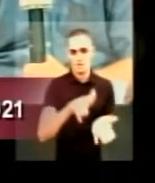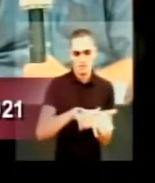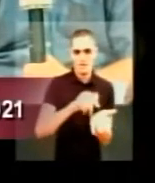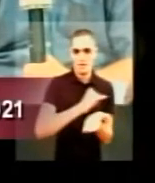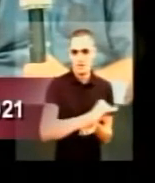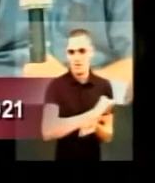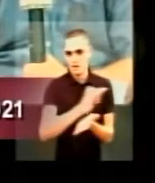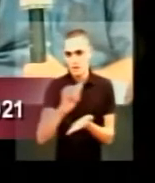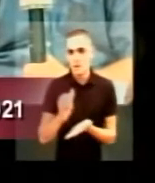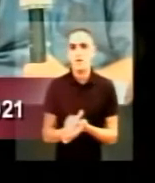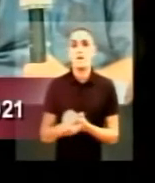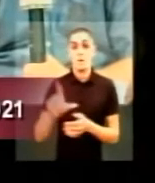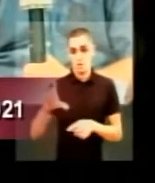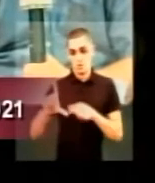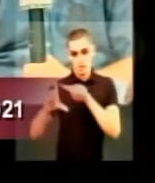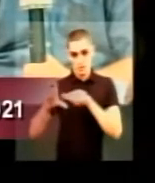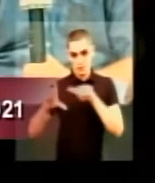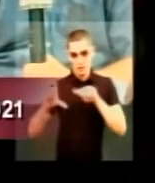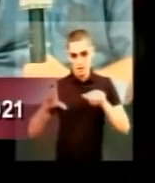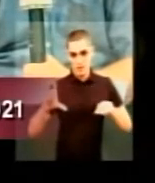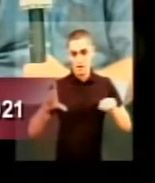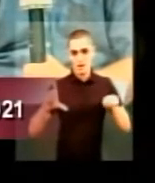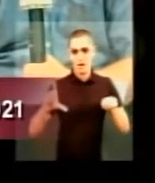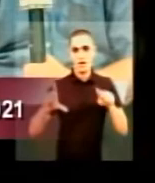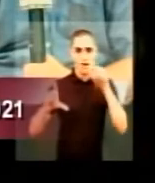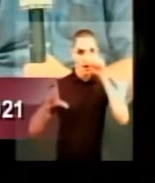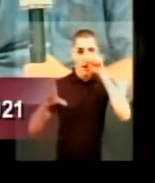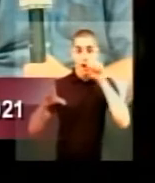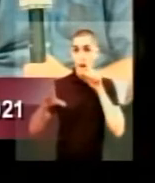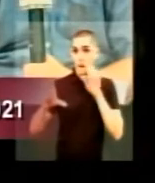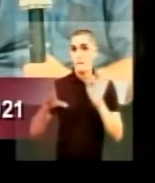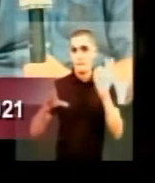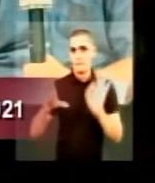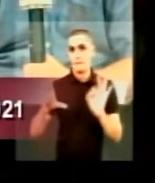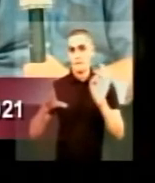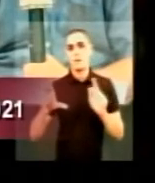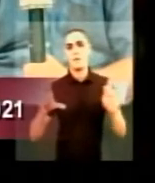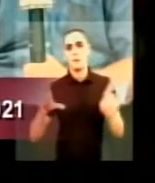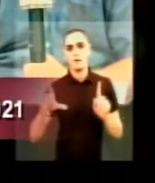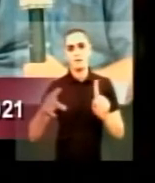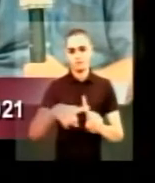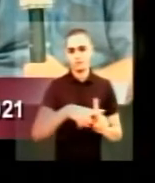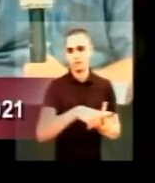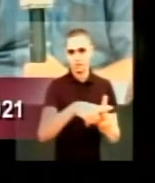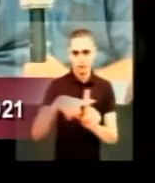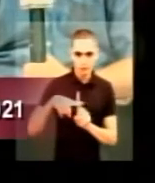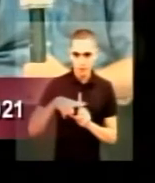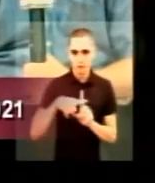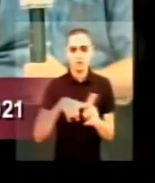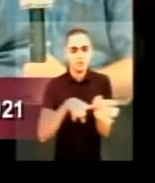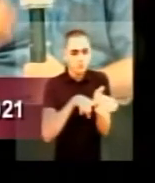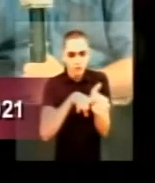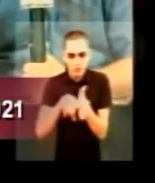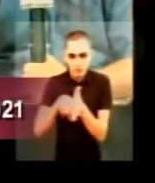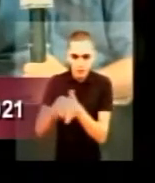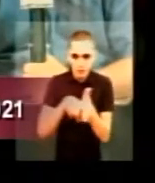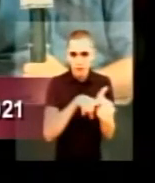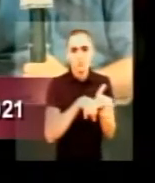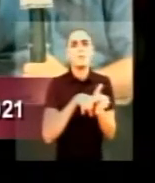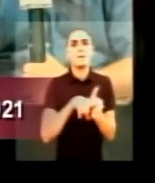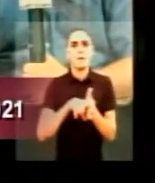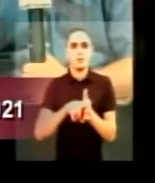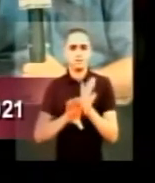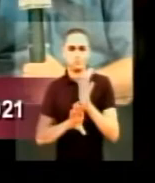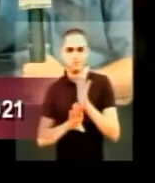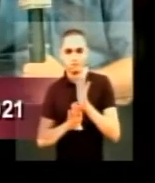em amarelo é o percentual de positividade dos exames. Um aumento